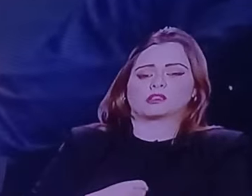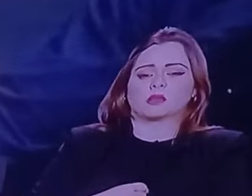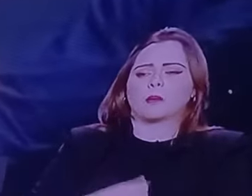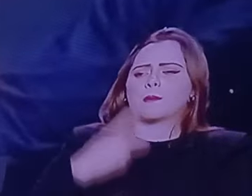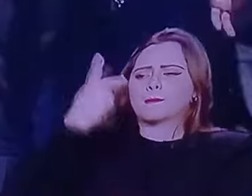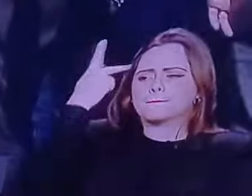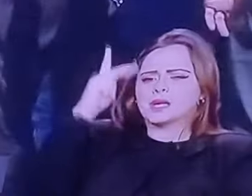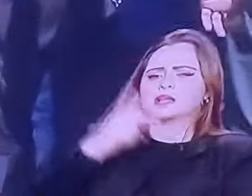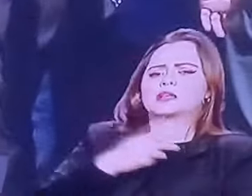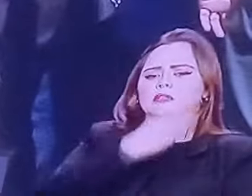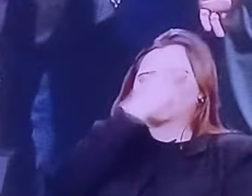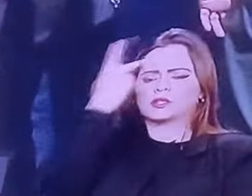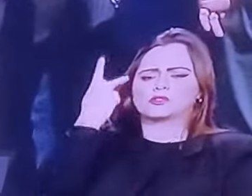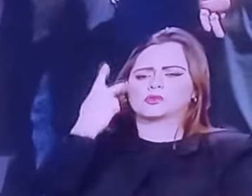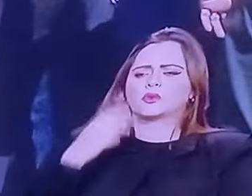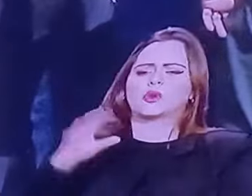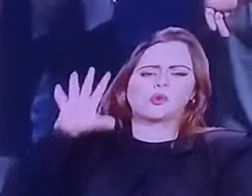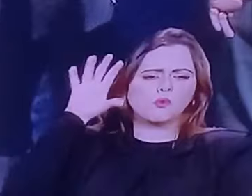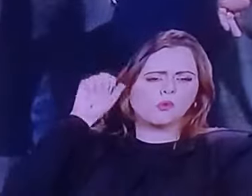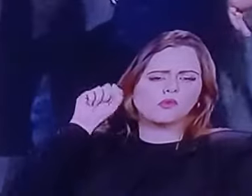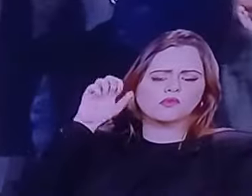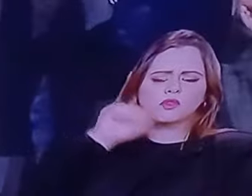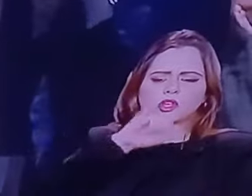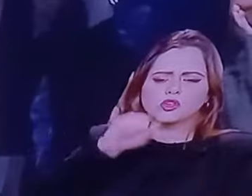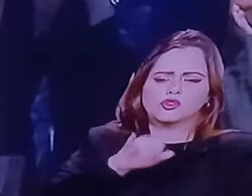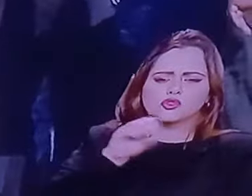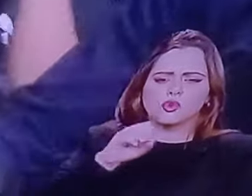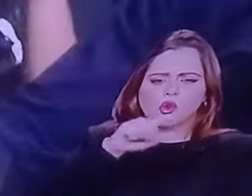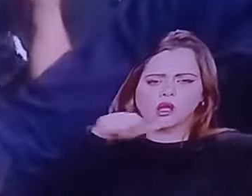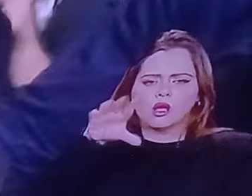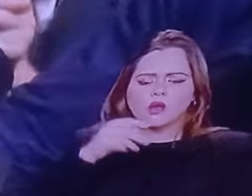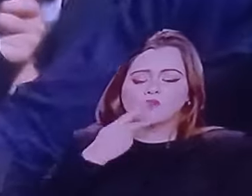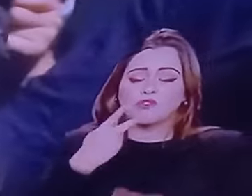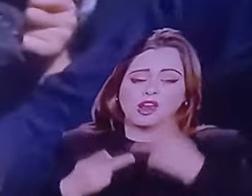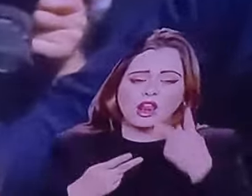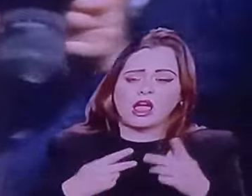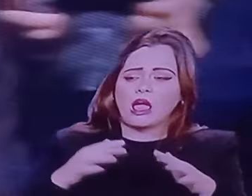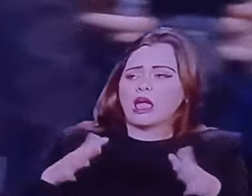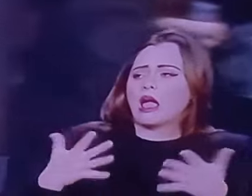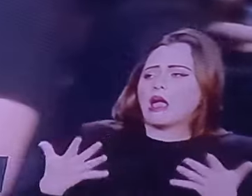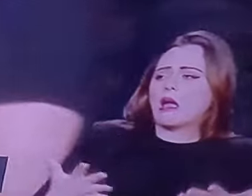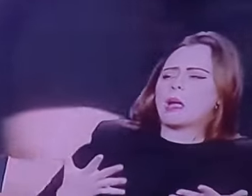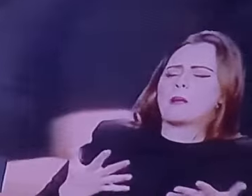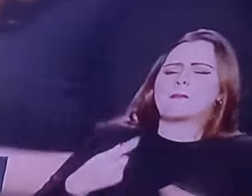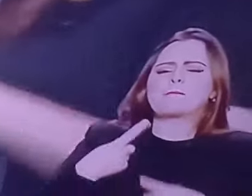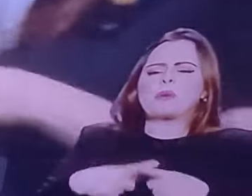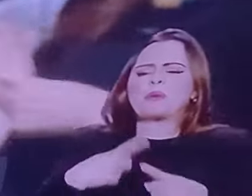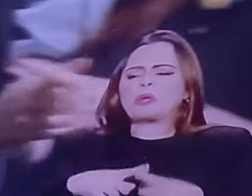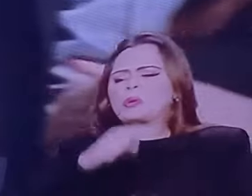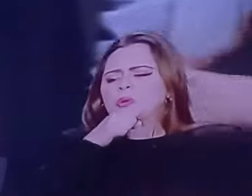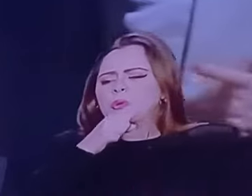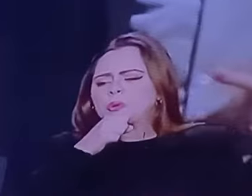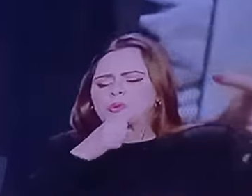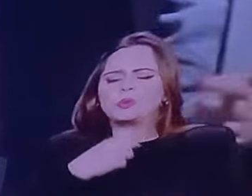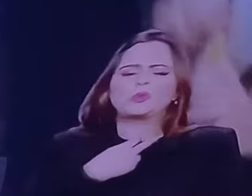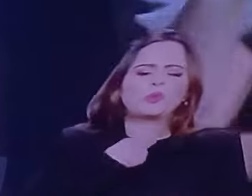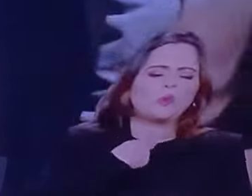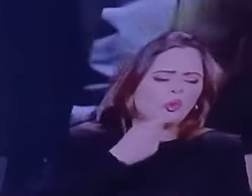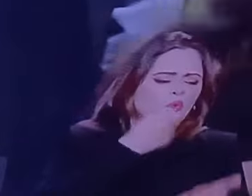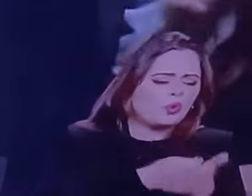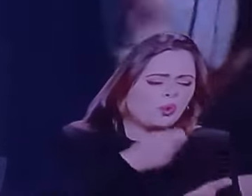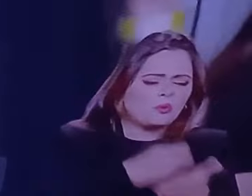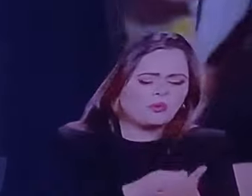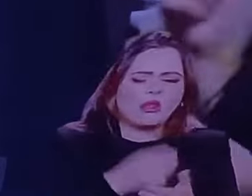aqui, o presidente do sindicato dos aposentados, ele me disse, ah, porque os velhinhos não podem mais comprar remédio.